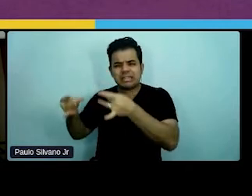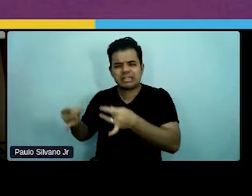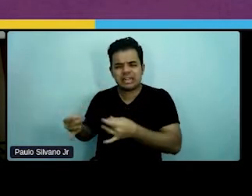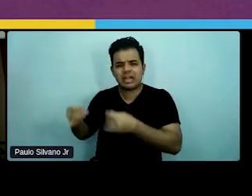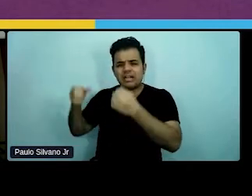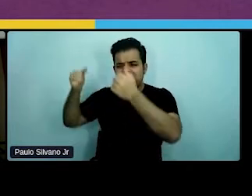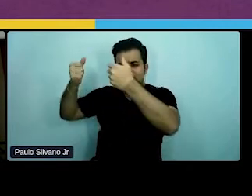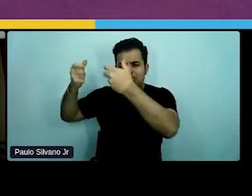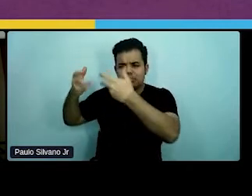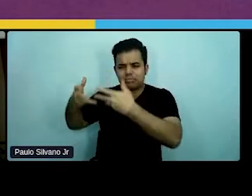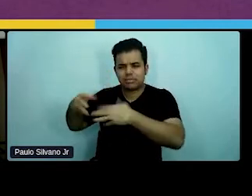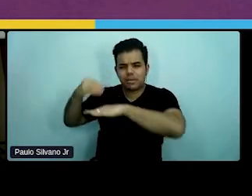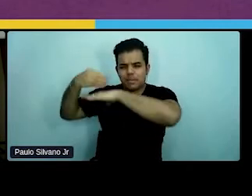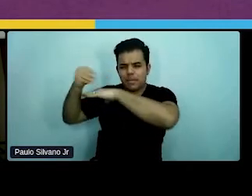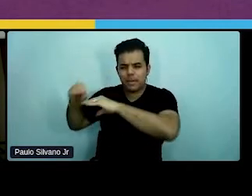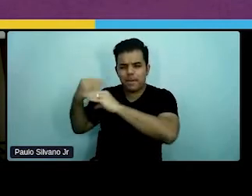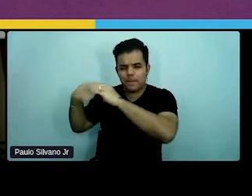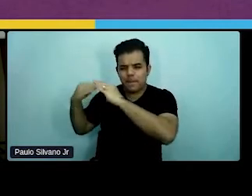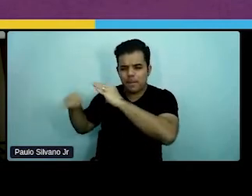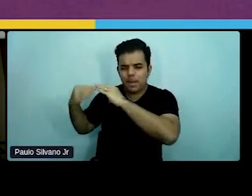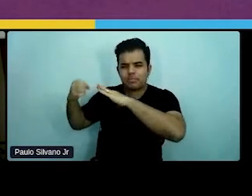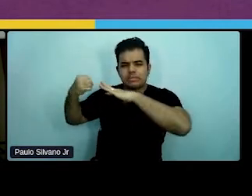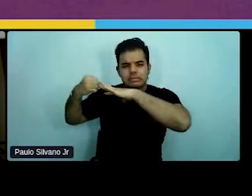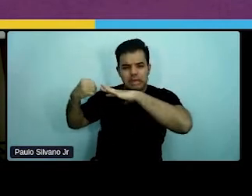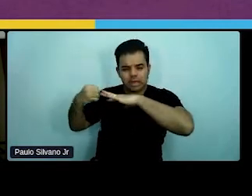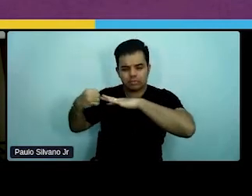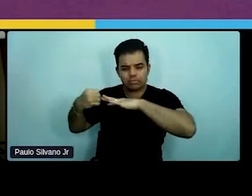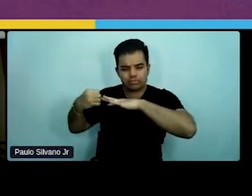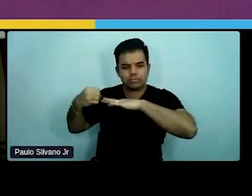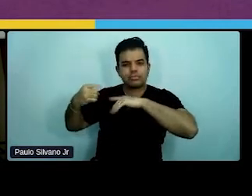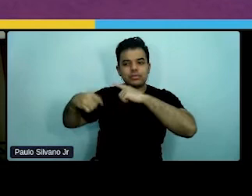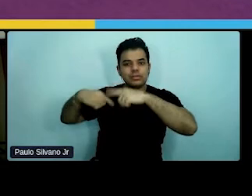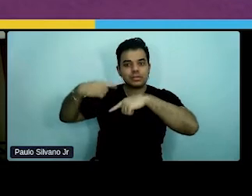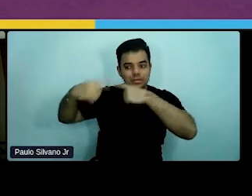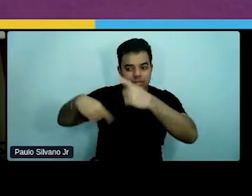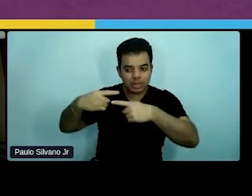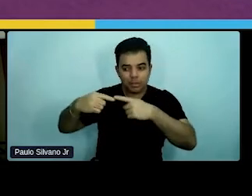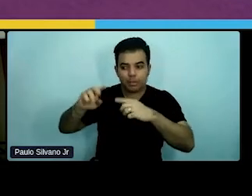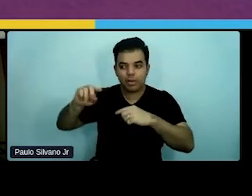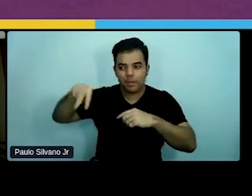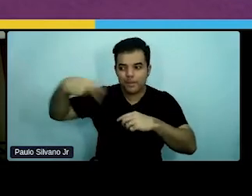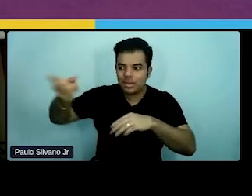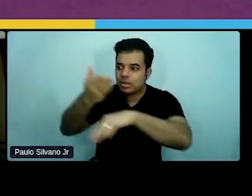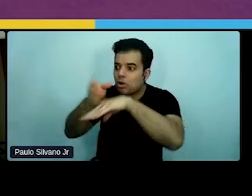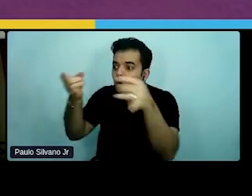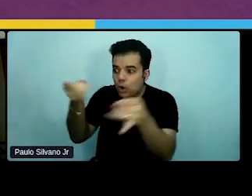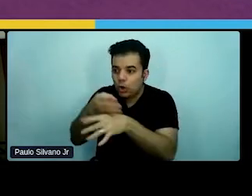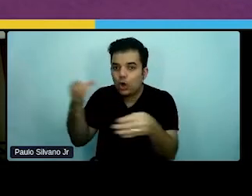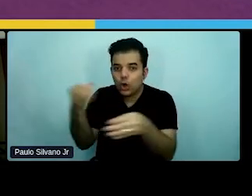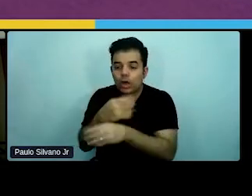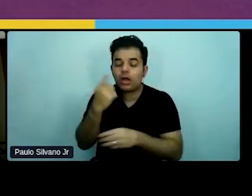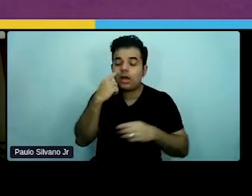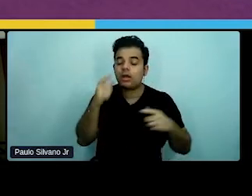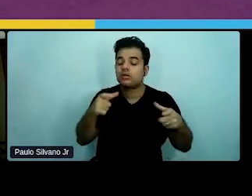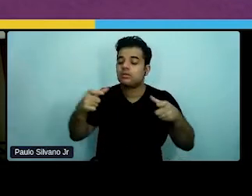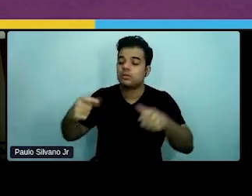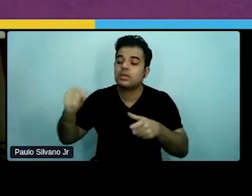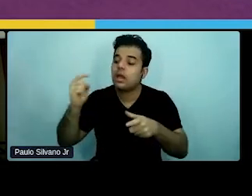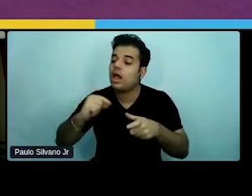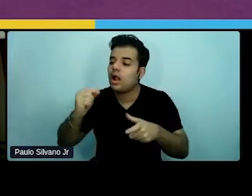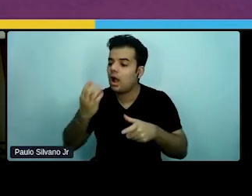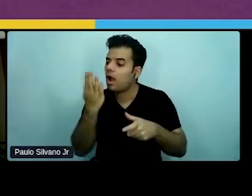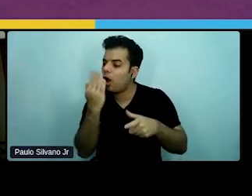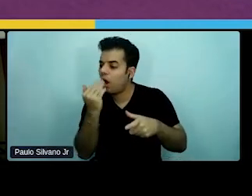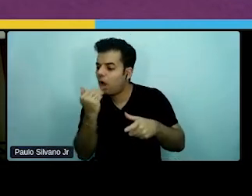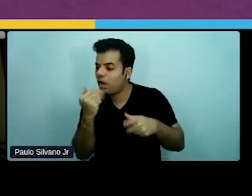segunda etapa, onde você teria um modelo treinado, você teria aí um modelo capaz de dizer, olha, essa refeição aqui que você está entregando para